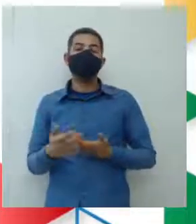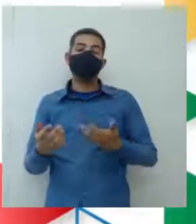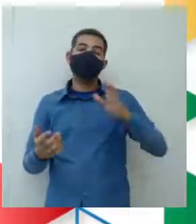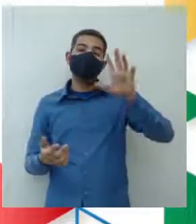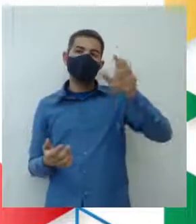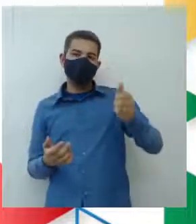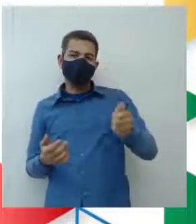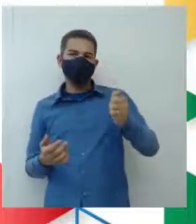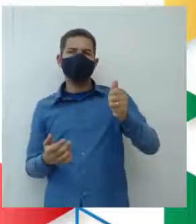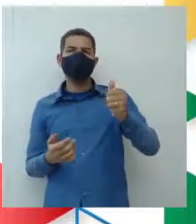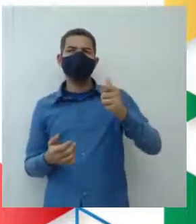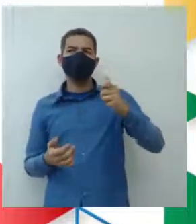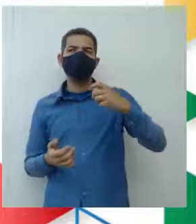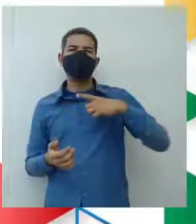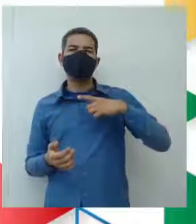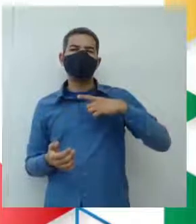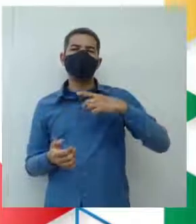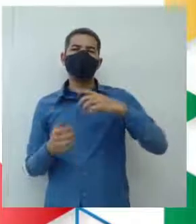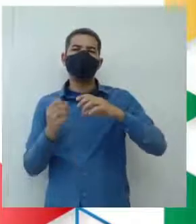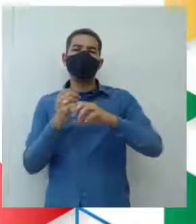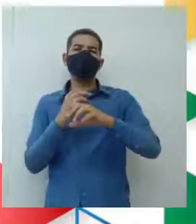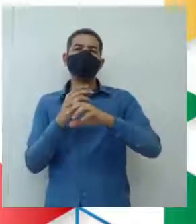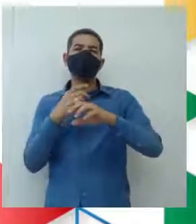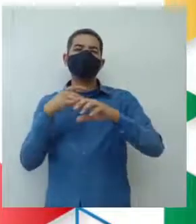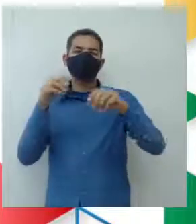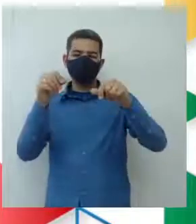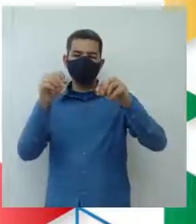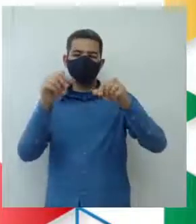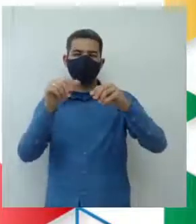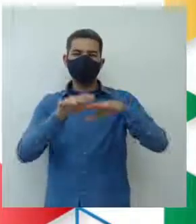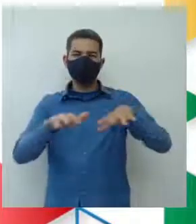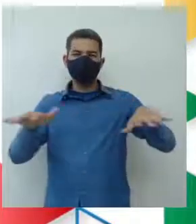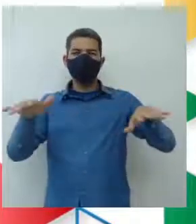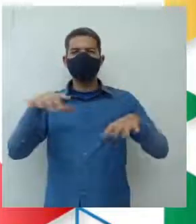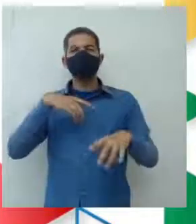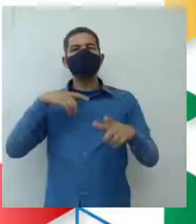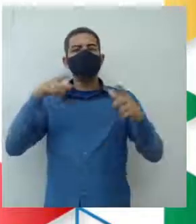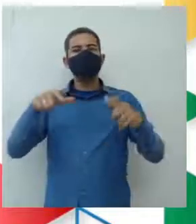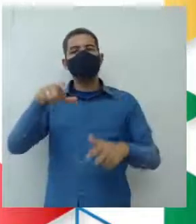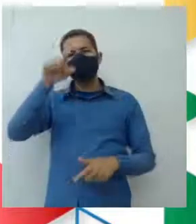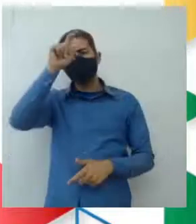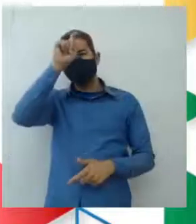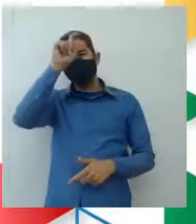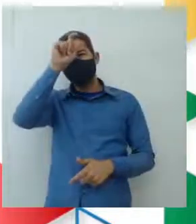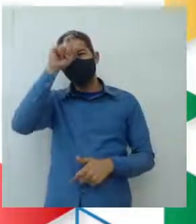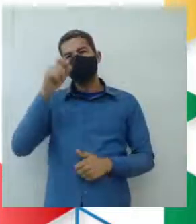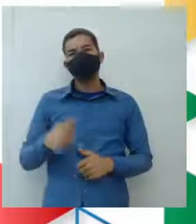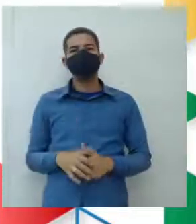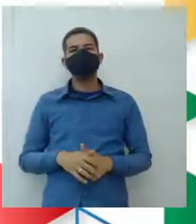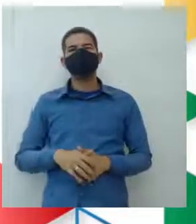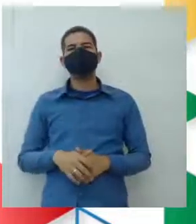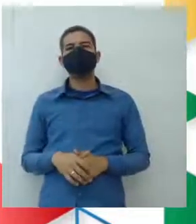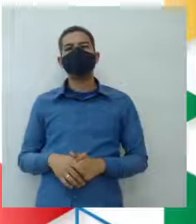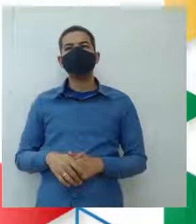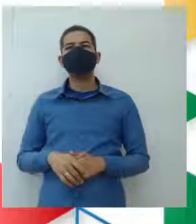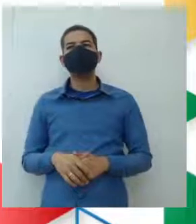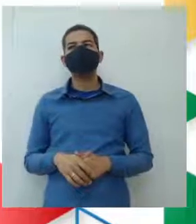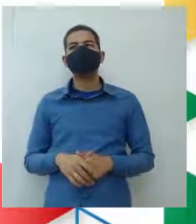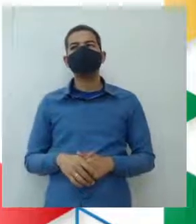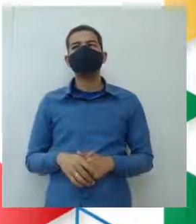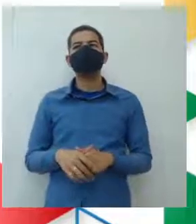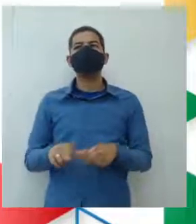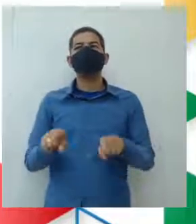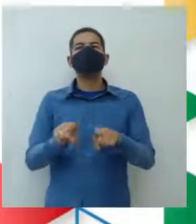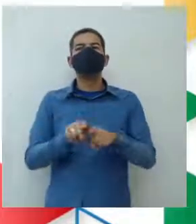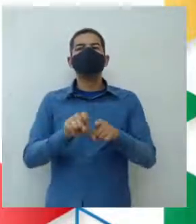África saariana, onde a gente vai encontrar o Egito, por exemplo, no Oriente Médio e boa parte